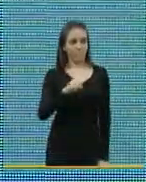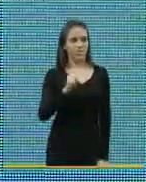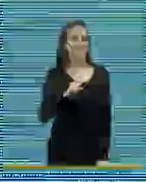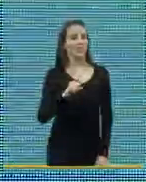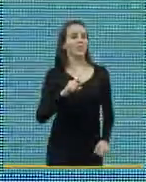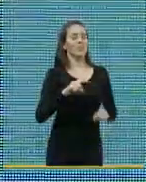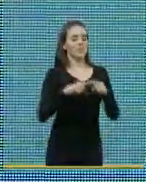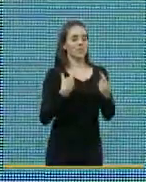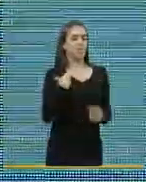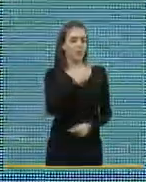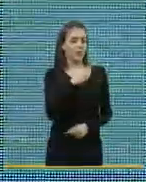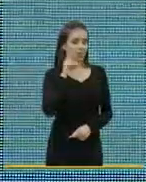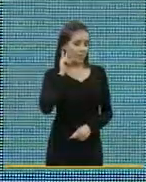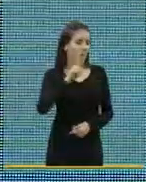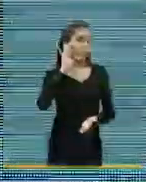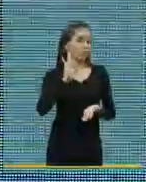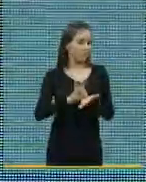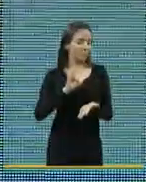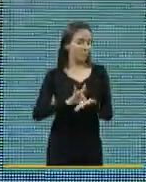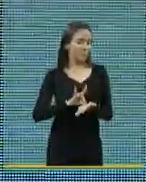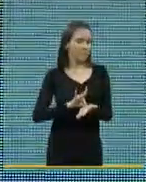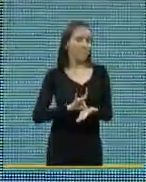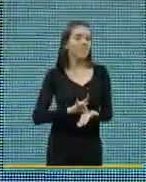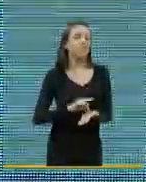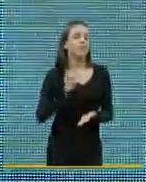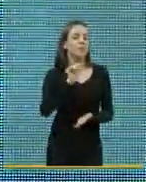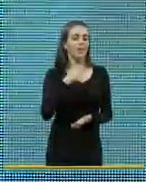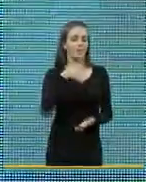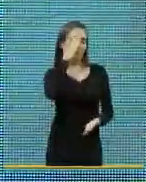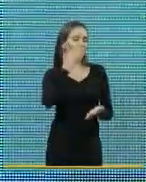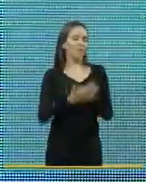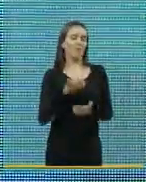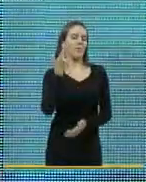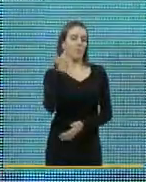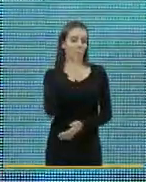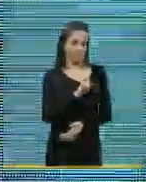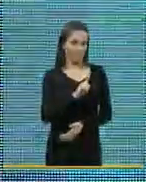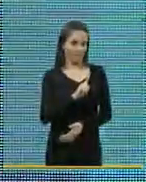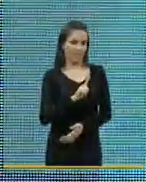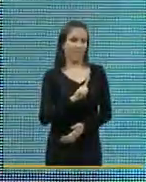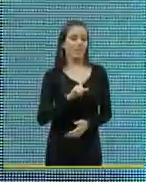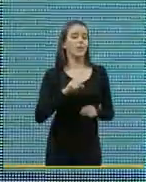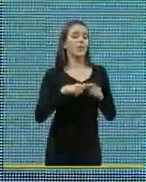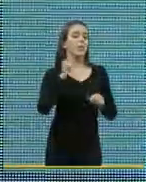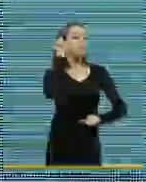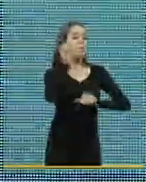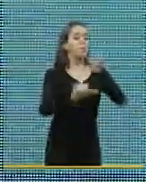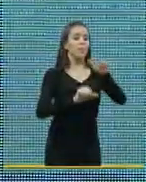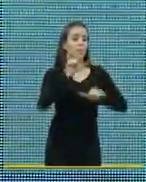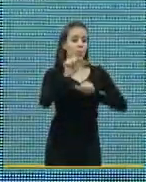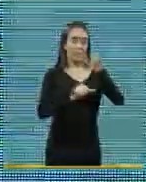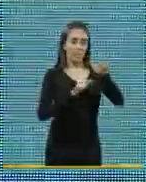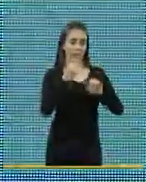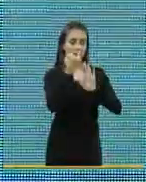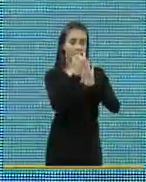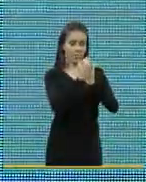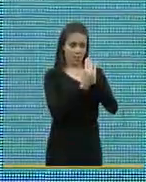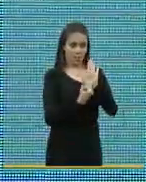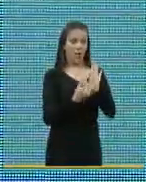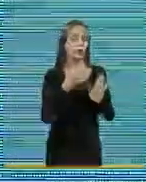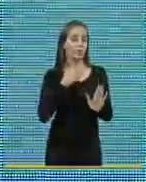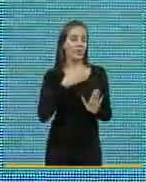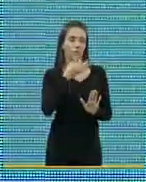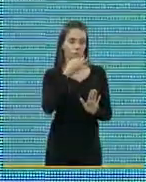político nosso vez avisa a realidade não é suficiente eu acredito que a gente pode reformar o sistema tributário e eu tenho uma proposta de sistema tributário